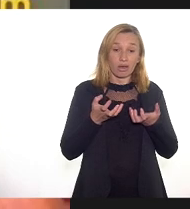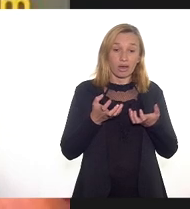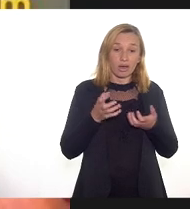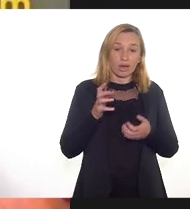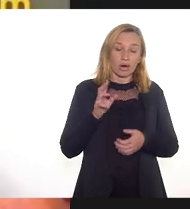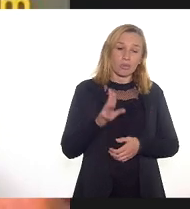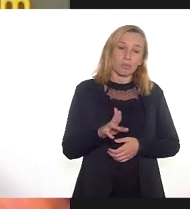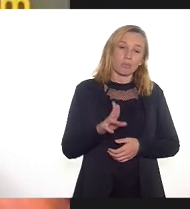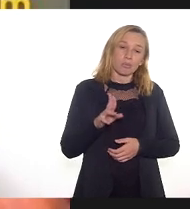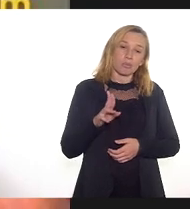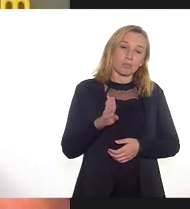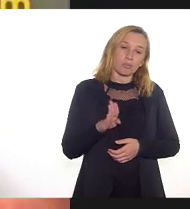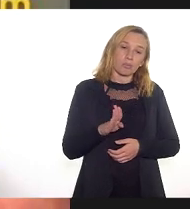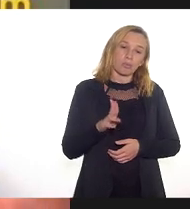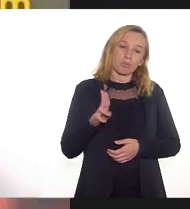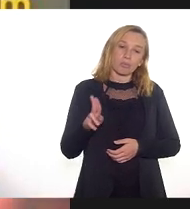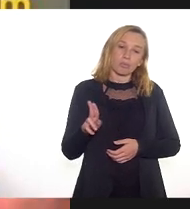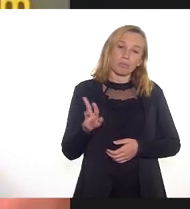burlar, né,